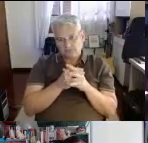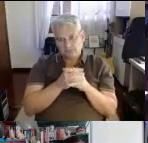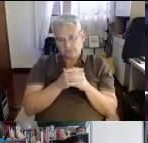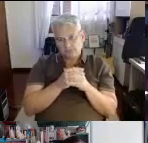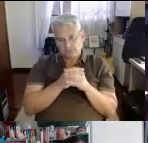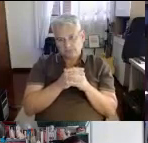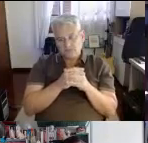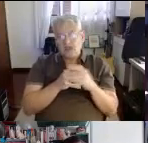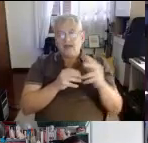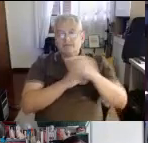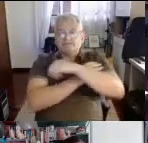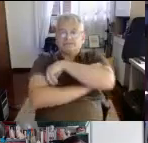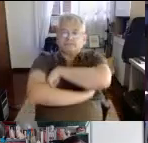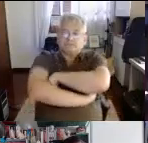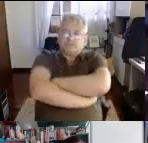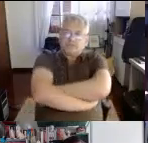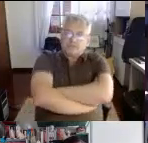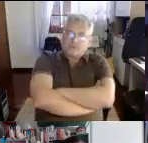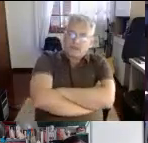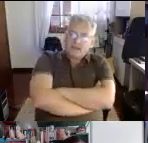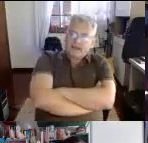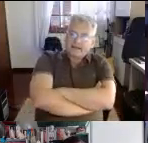é a limitação experimental.